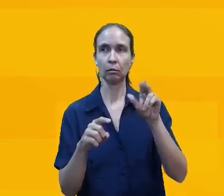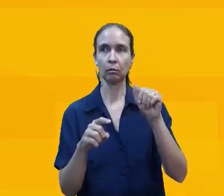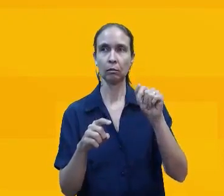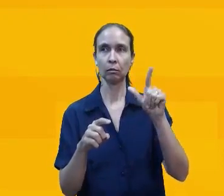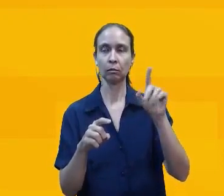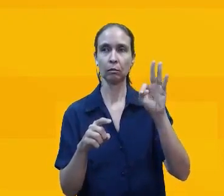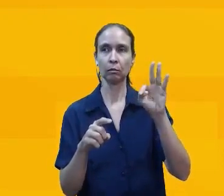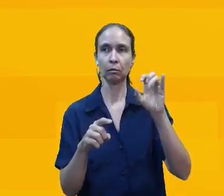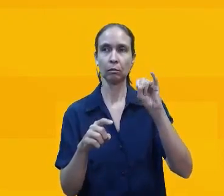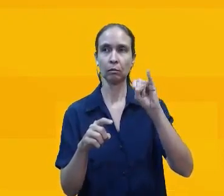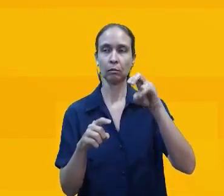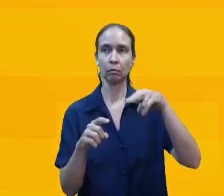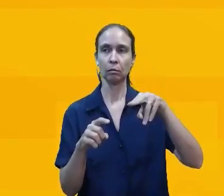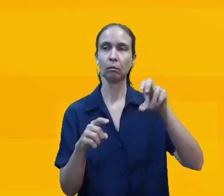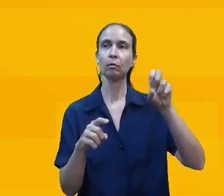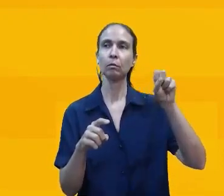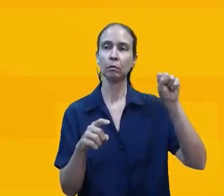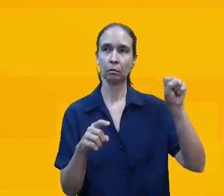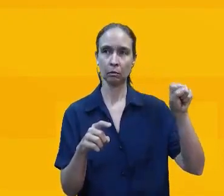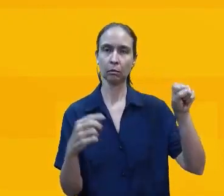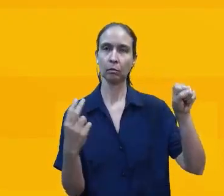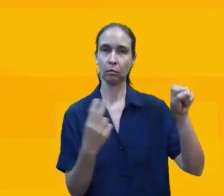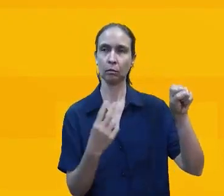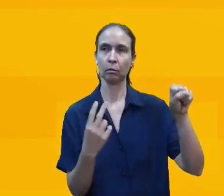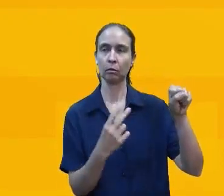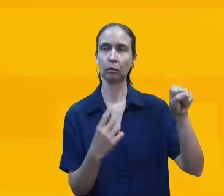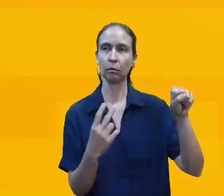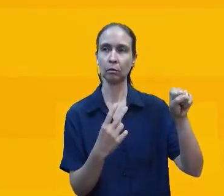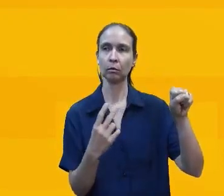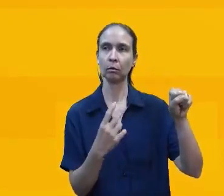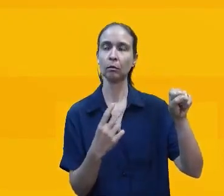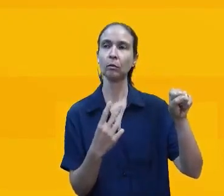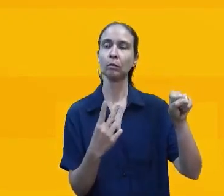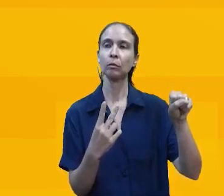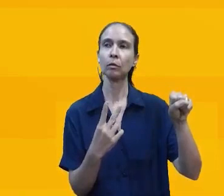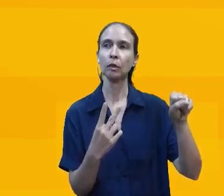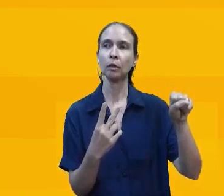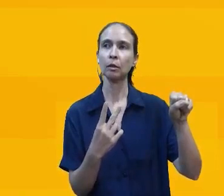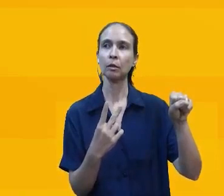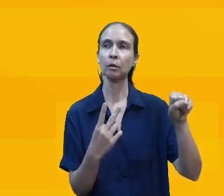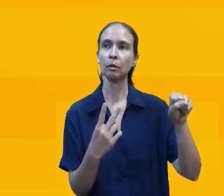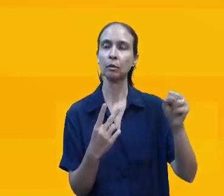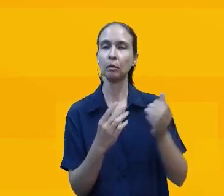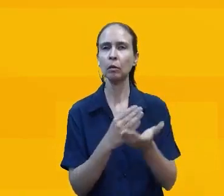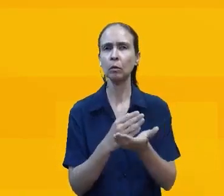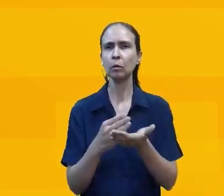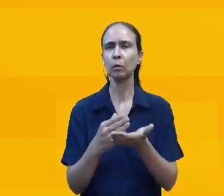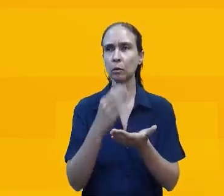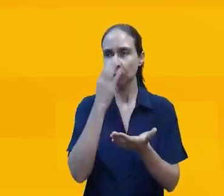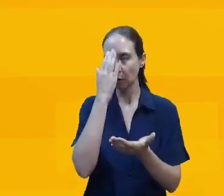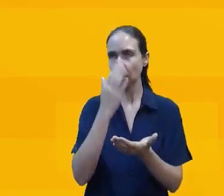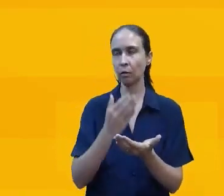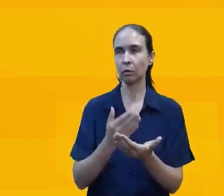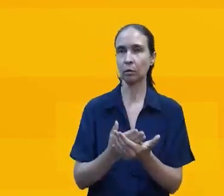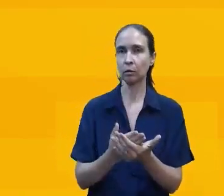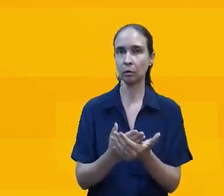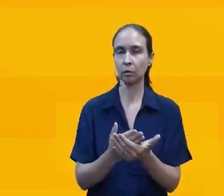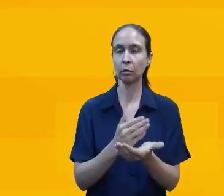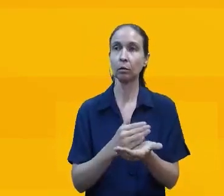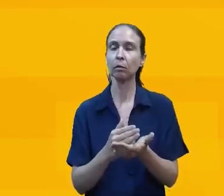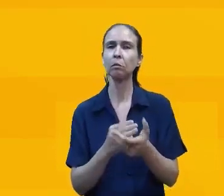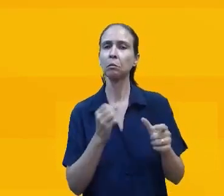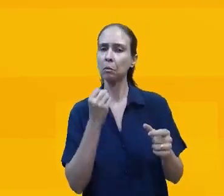missão do órgão, né, de transferência de tecnologia, de assistência técnica, eles fizeram um trabalho muito bom e